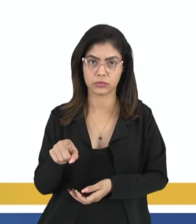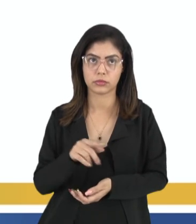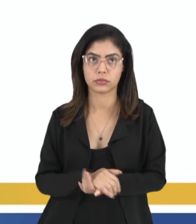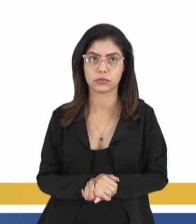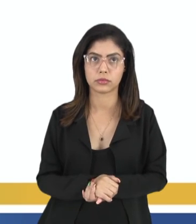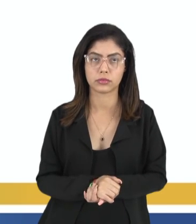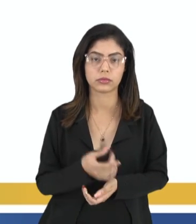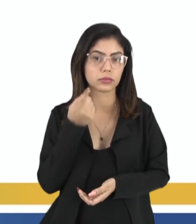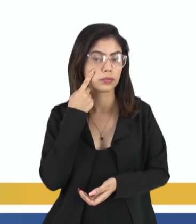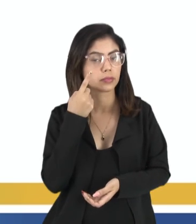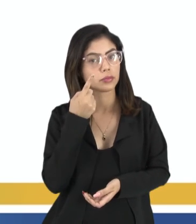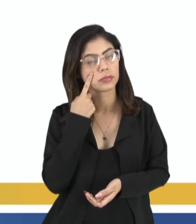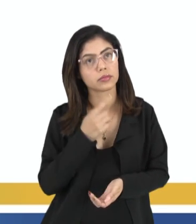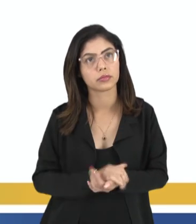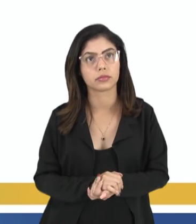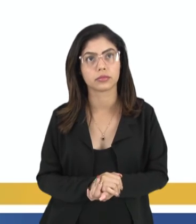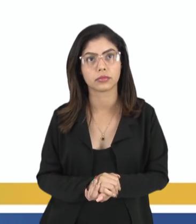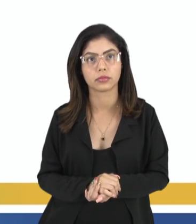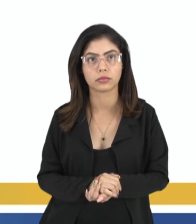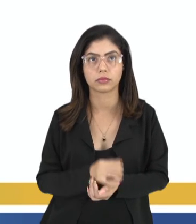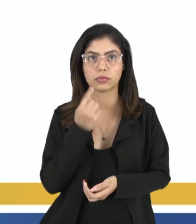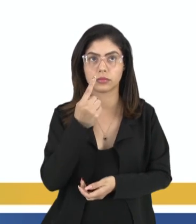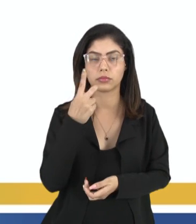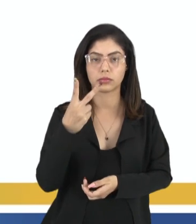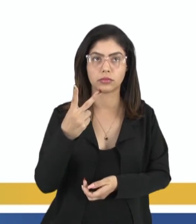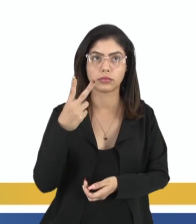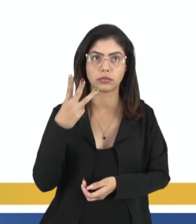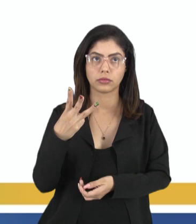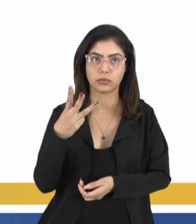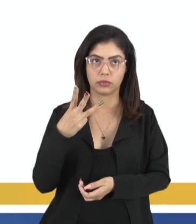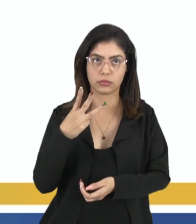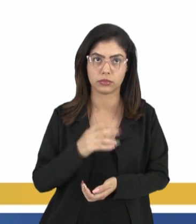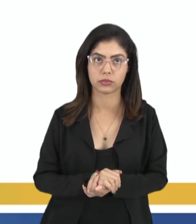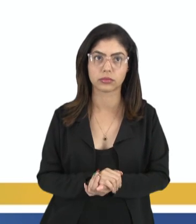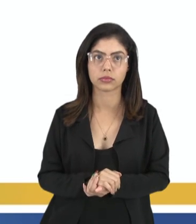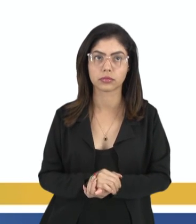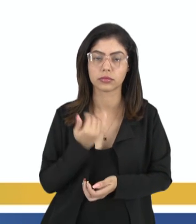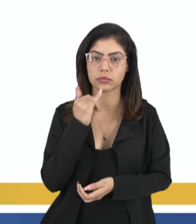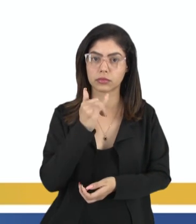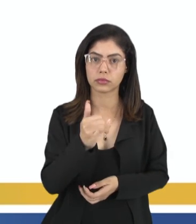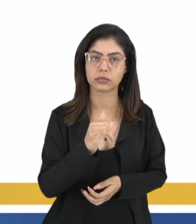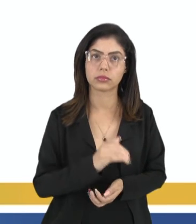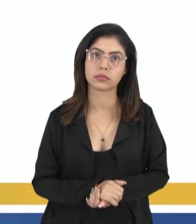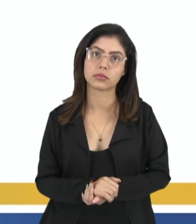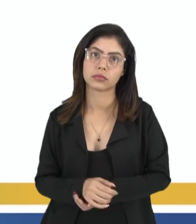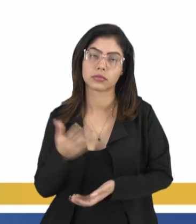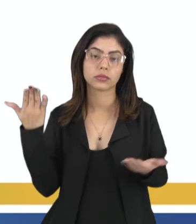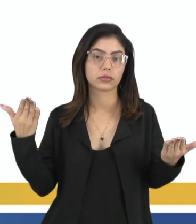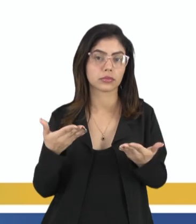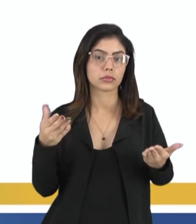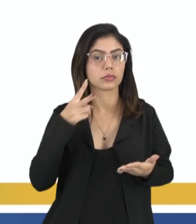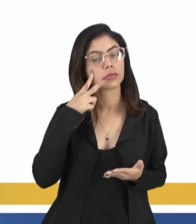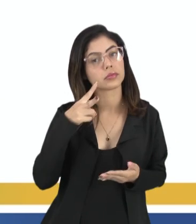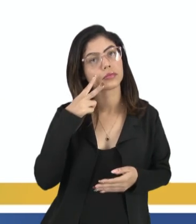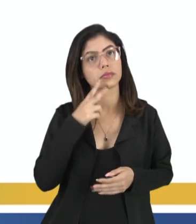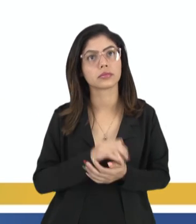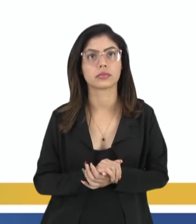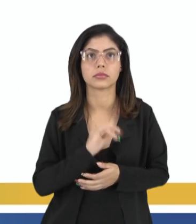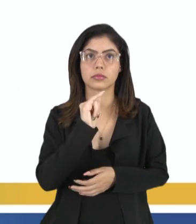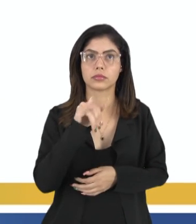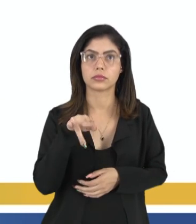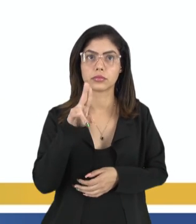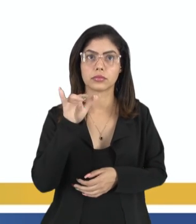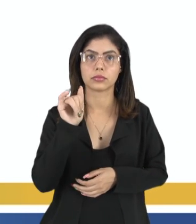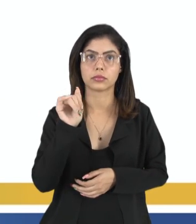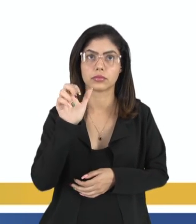E olhando aqui para esse átomo, nós temos 1, 2, 3 elétrons. Agora, olha quando a gente tem um íon, no caso aqui a gente